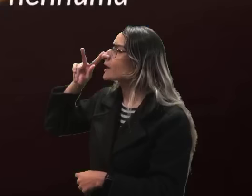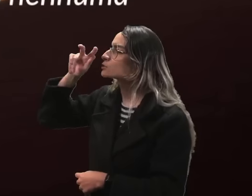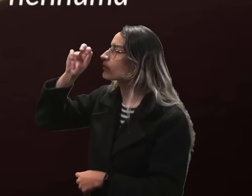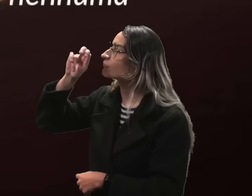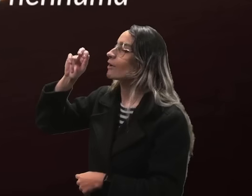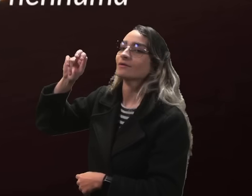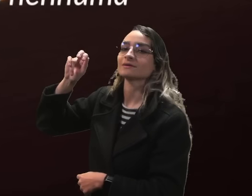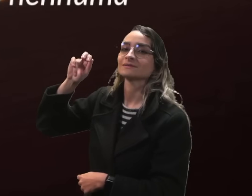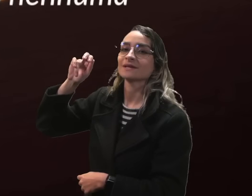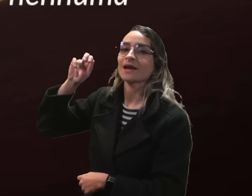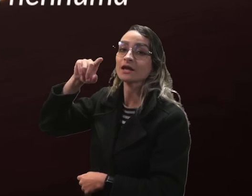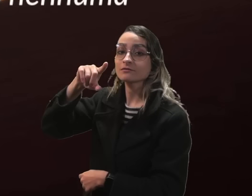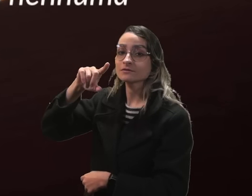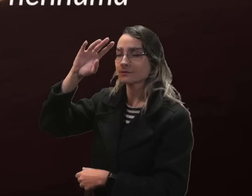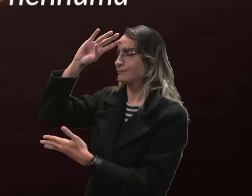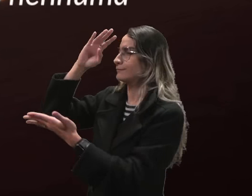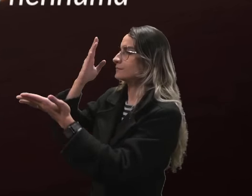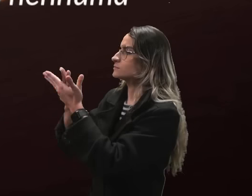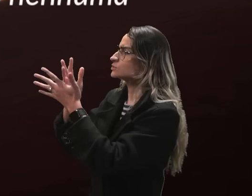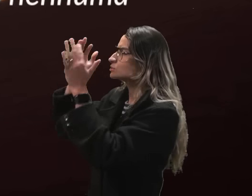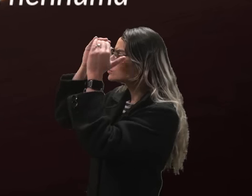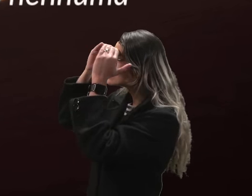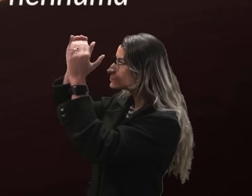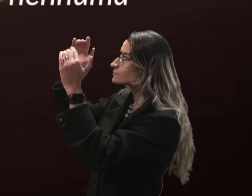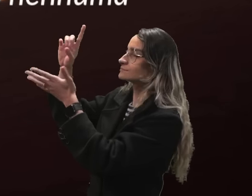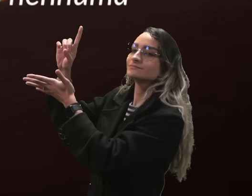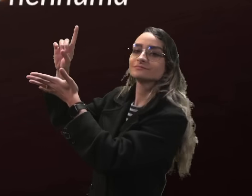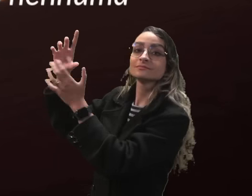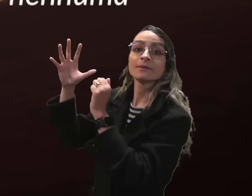amém ó queridos